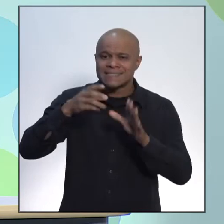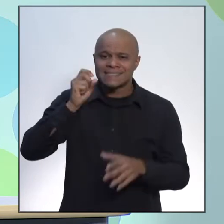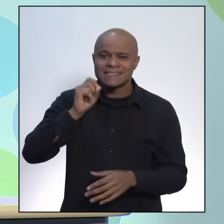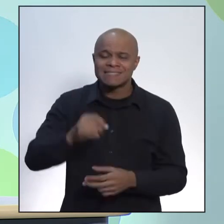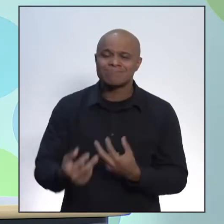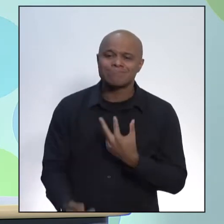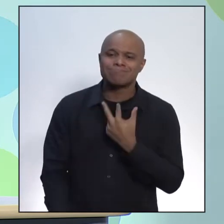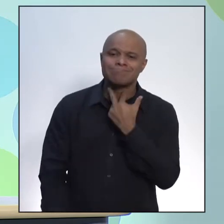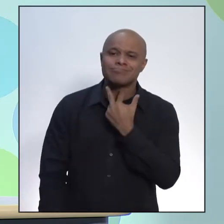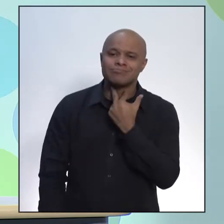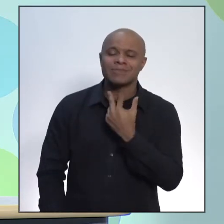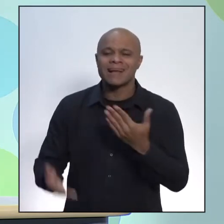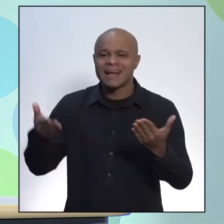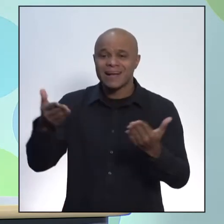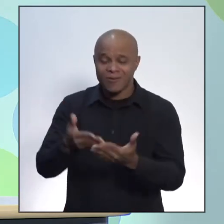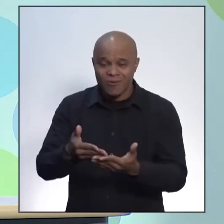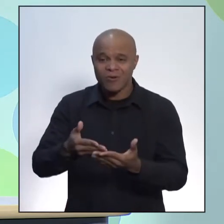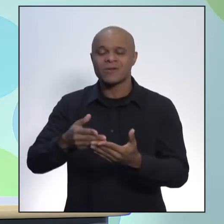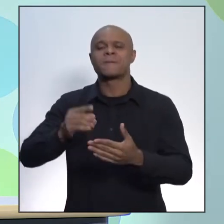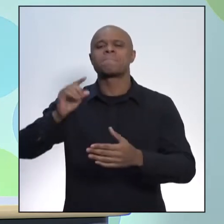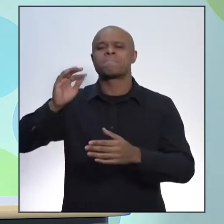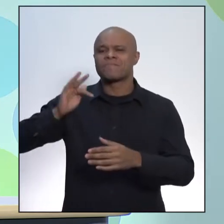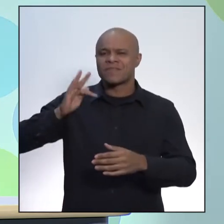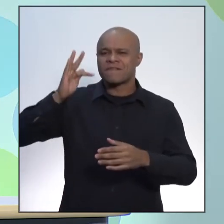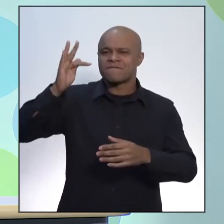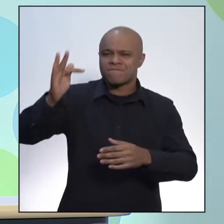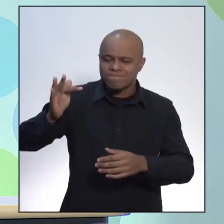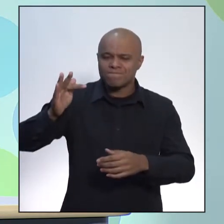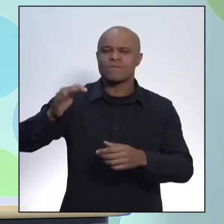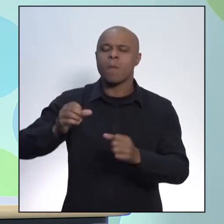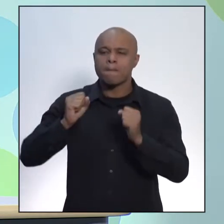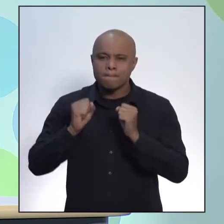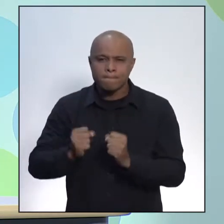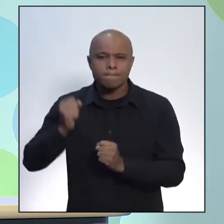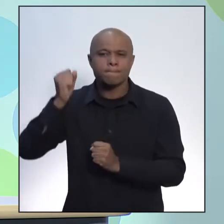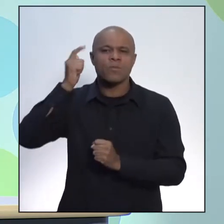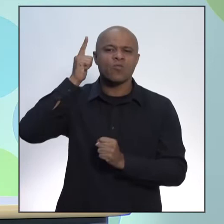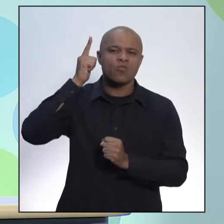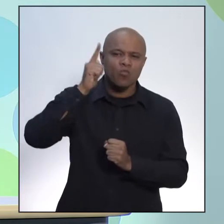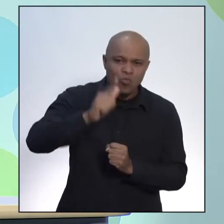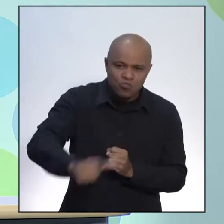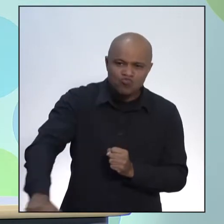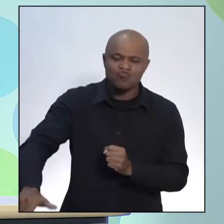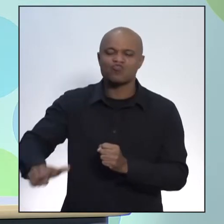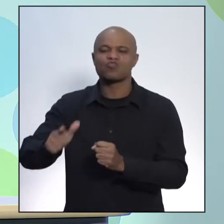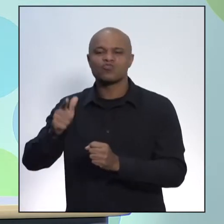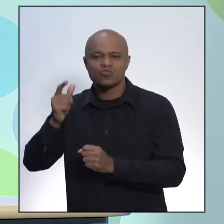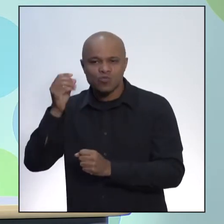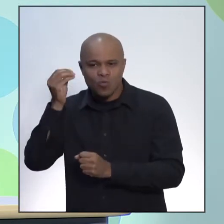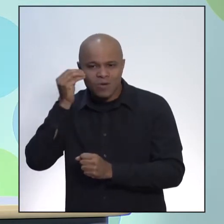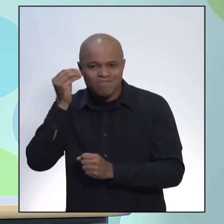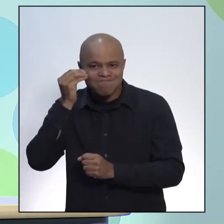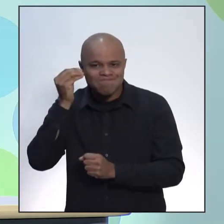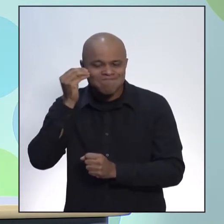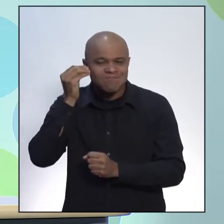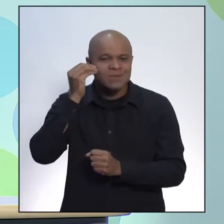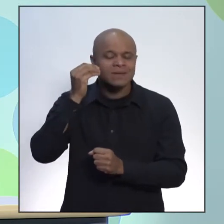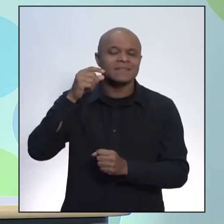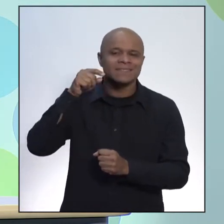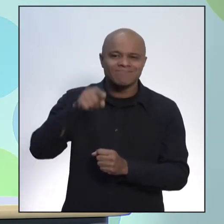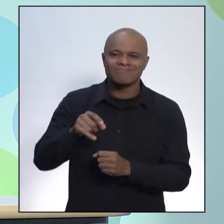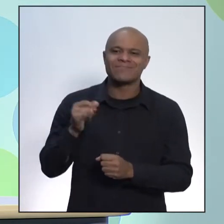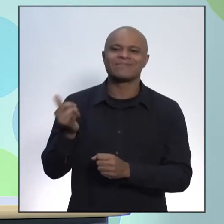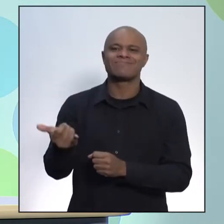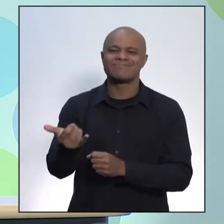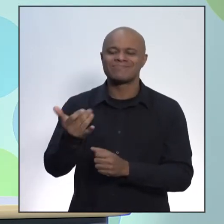essa conexão agora, a gente tem quando voltar, principalmente lá no presencial. E eu achei super